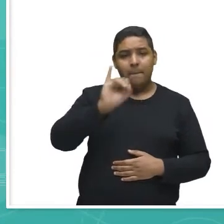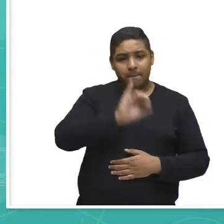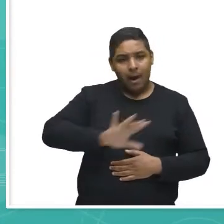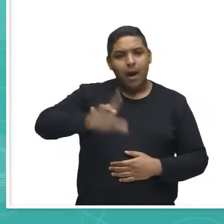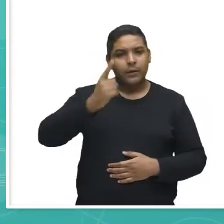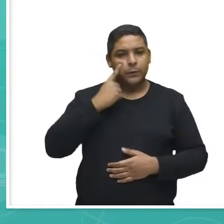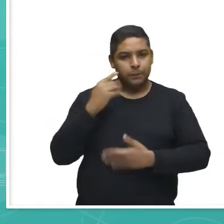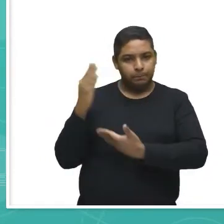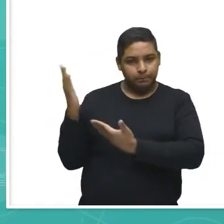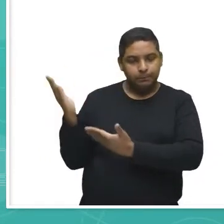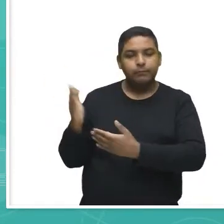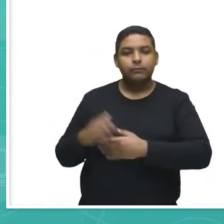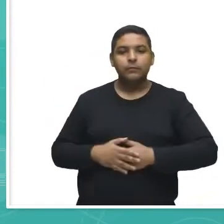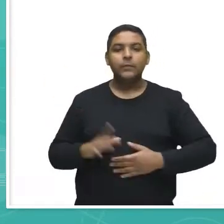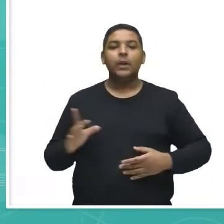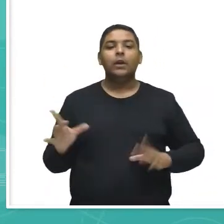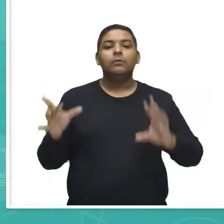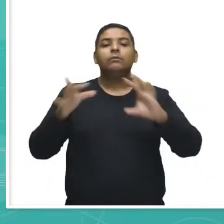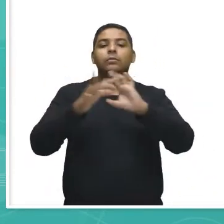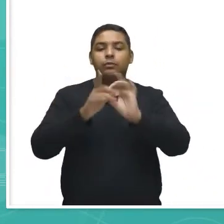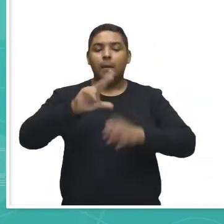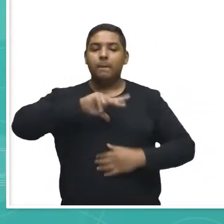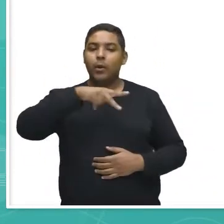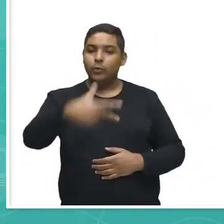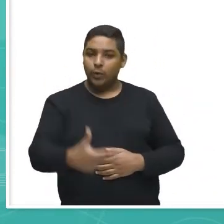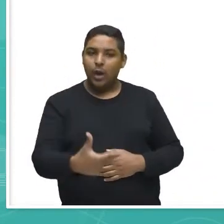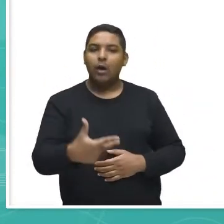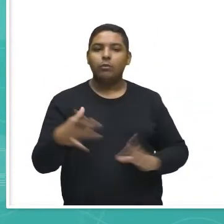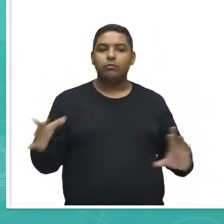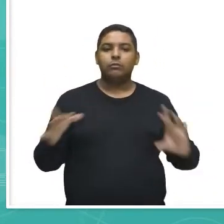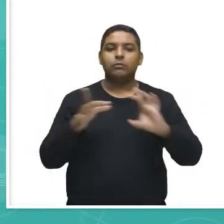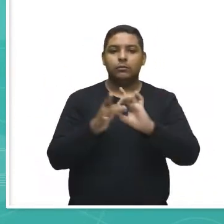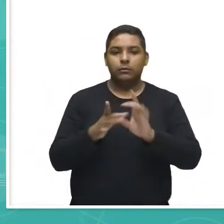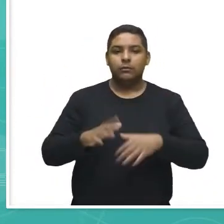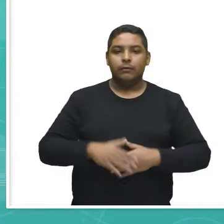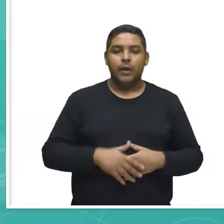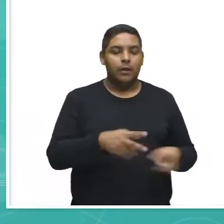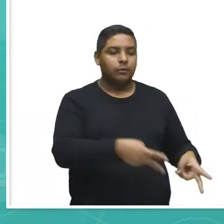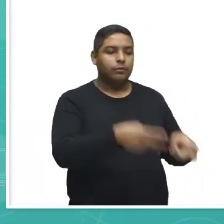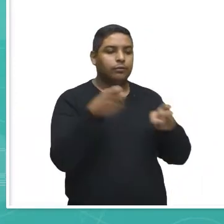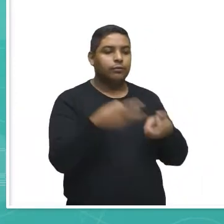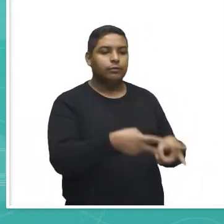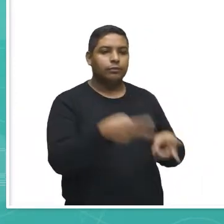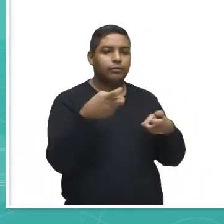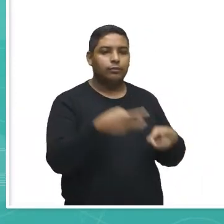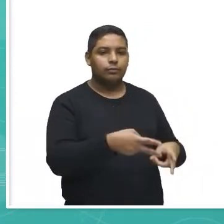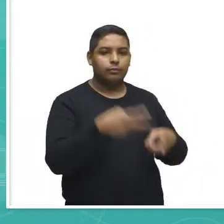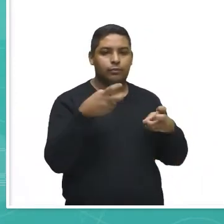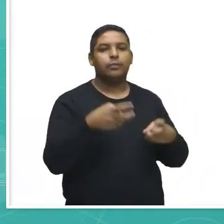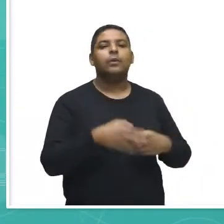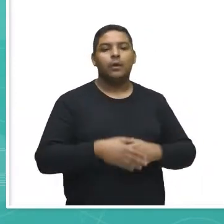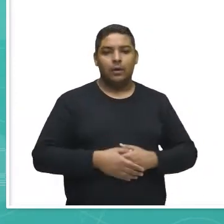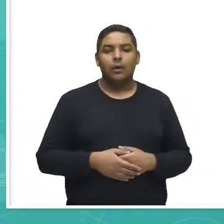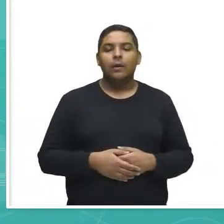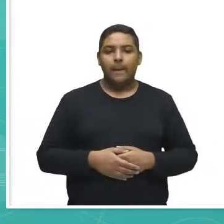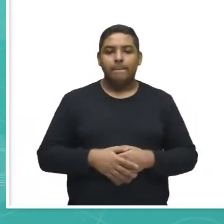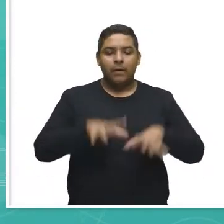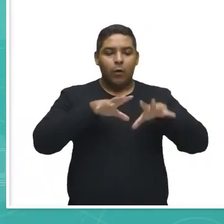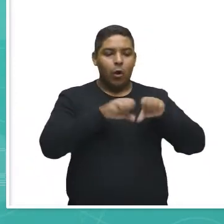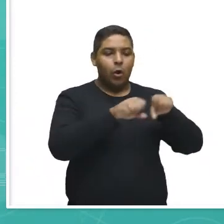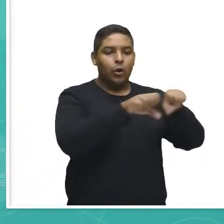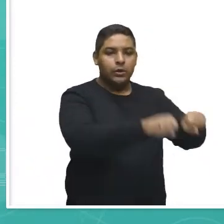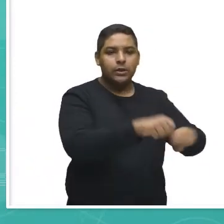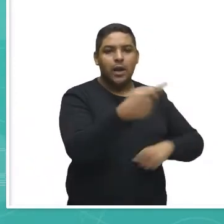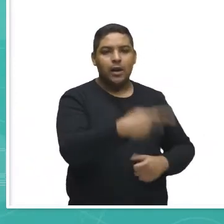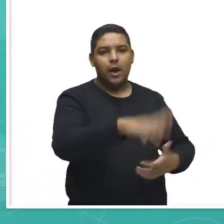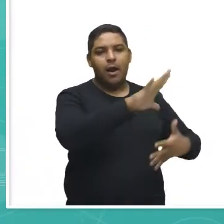este trabalho juntamente com Portugal, que era o seu explorador, né? Portugal estava ali colonizando a